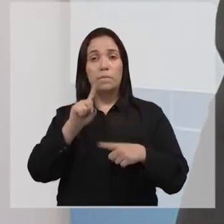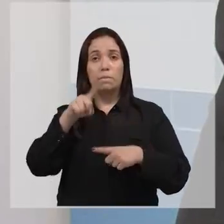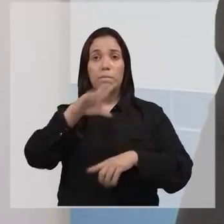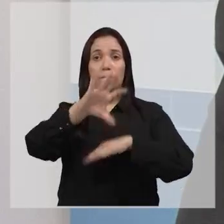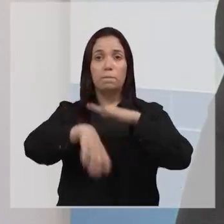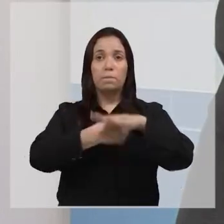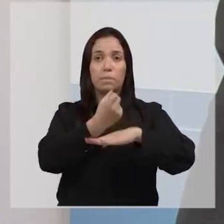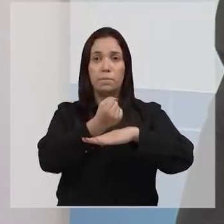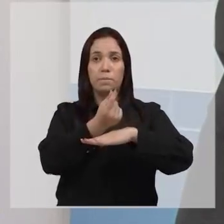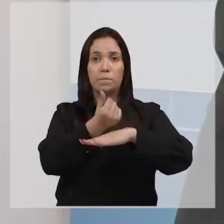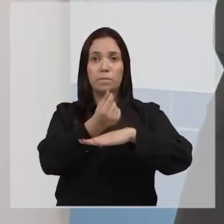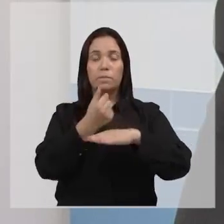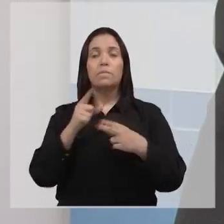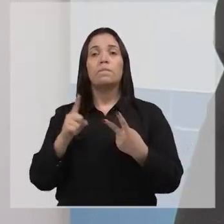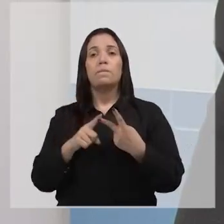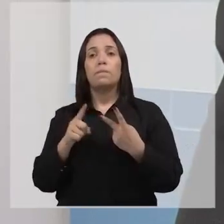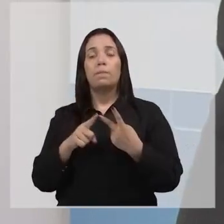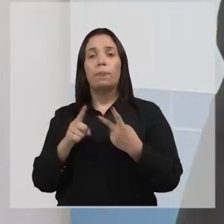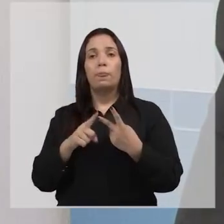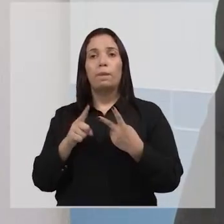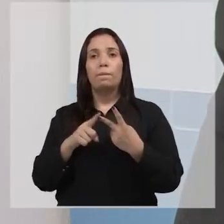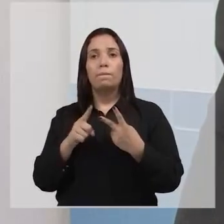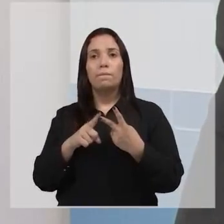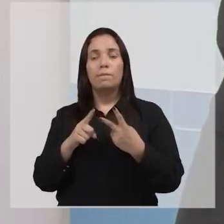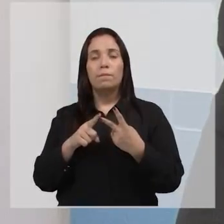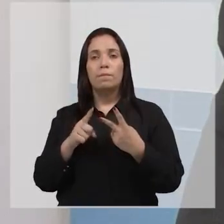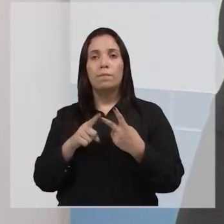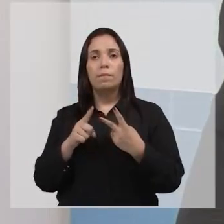sendo julgado pelo juiz Moro, não é Lava Jato